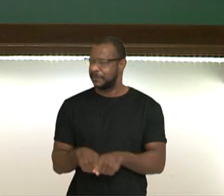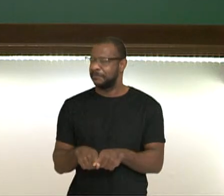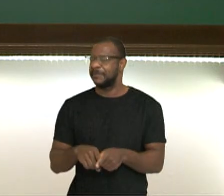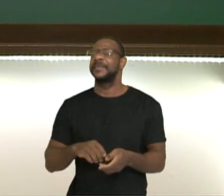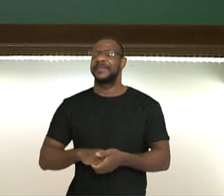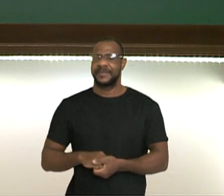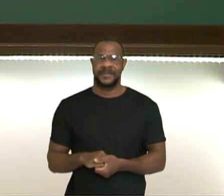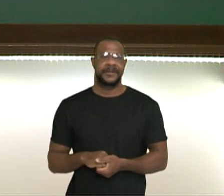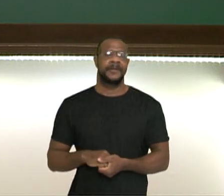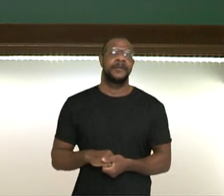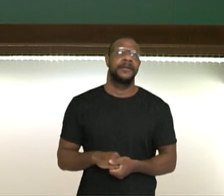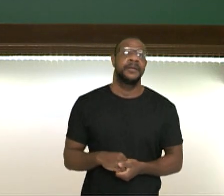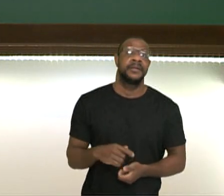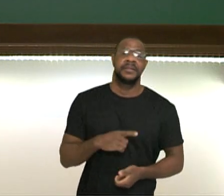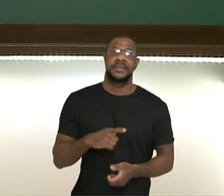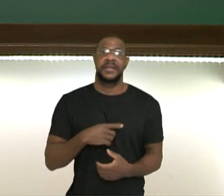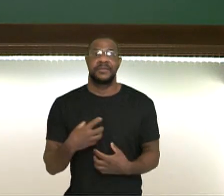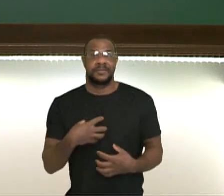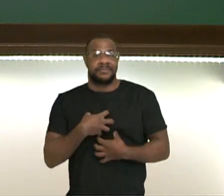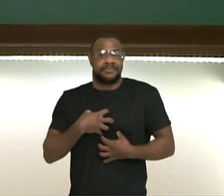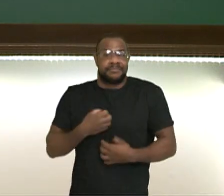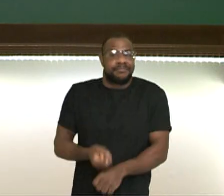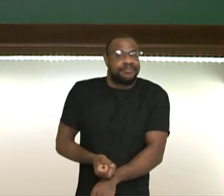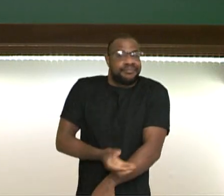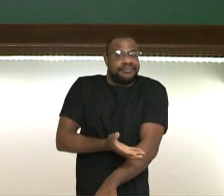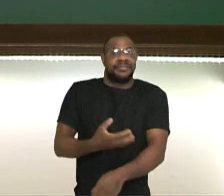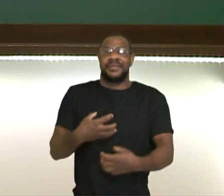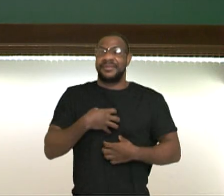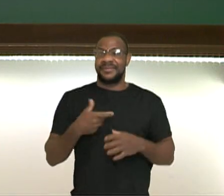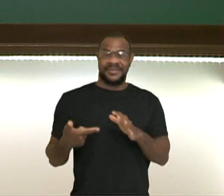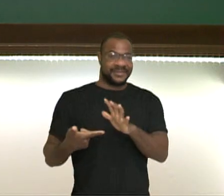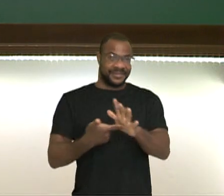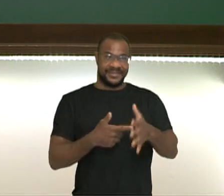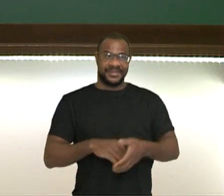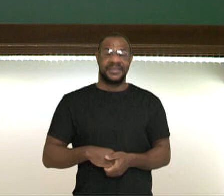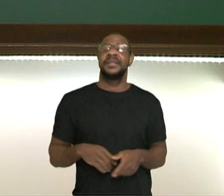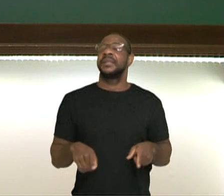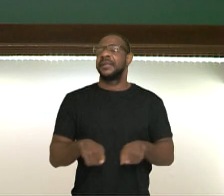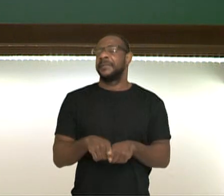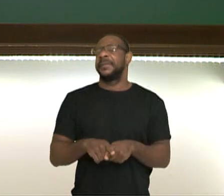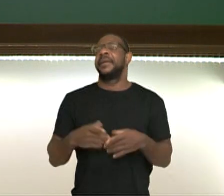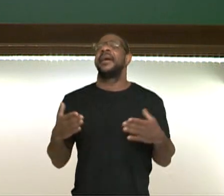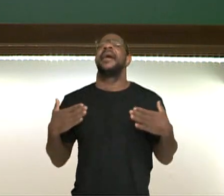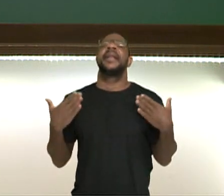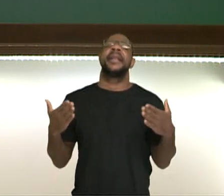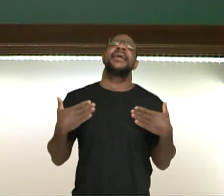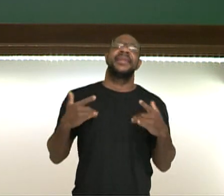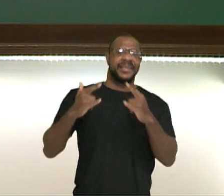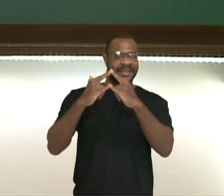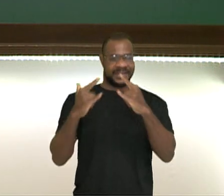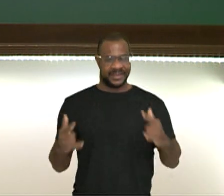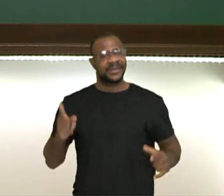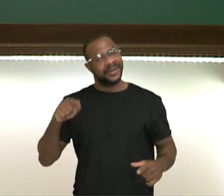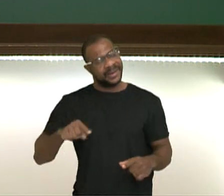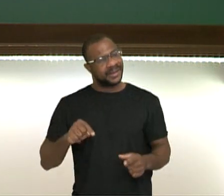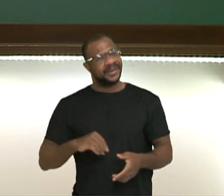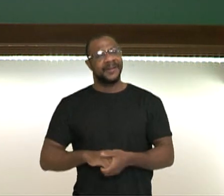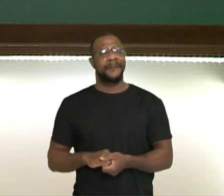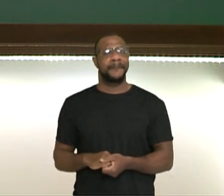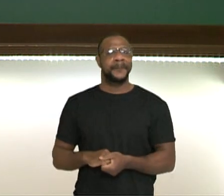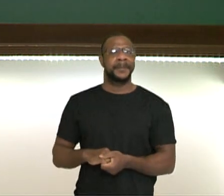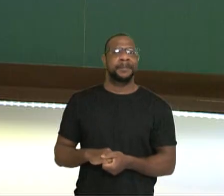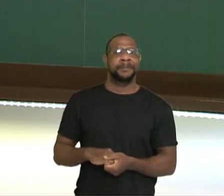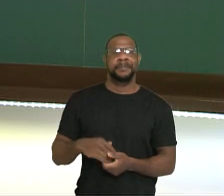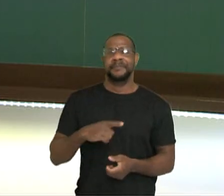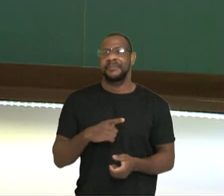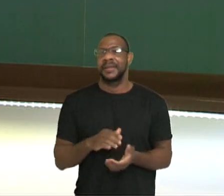grande, e traz essa adrenalina para os espetáculos. E tem também a alegria, né? A magia, com os ilusionistas, né? Que a